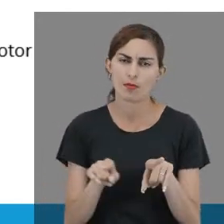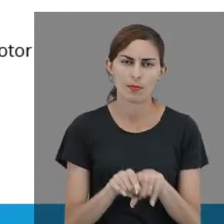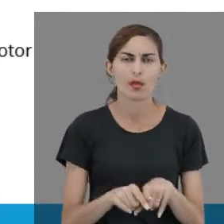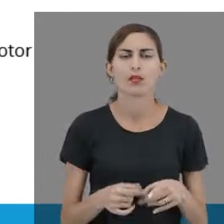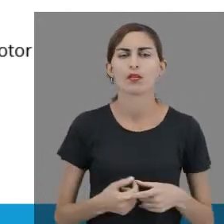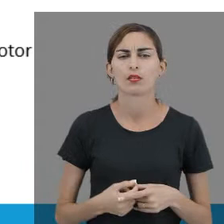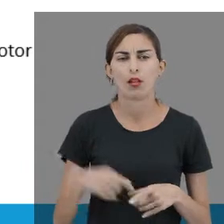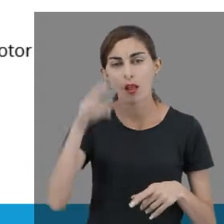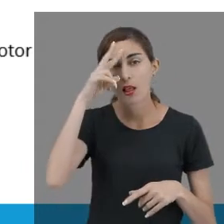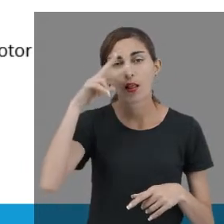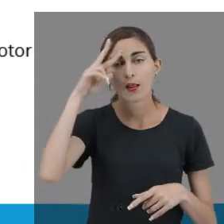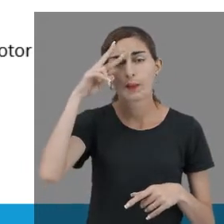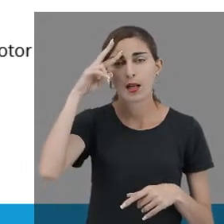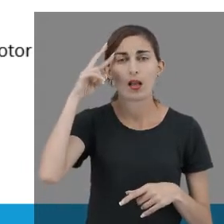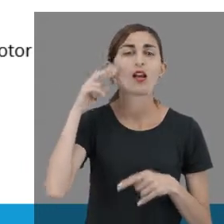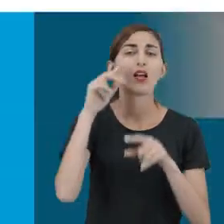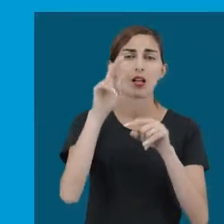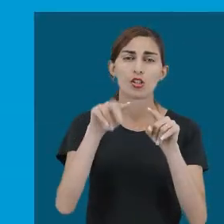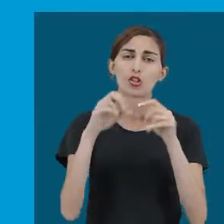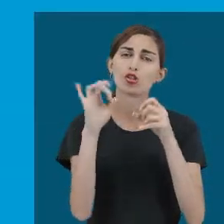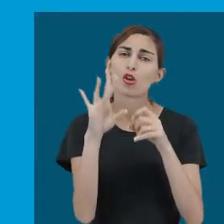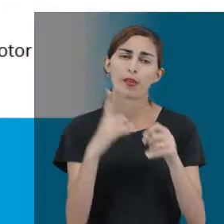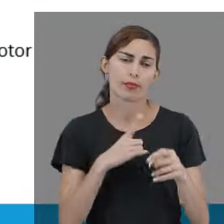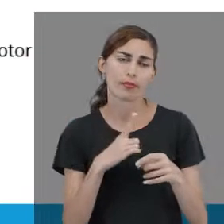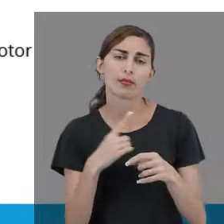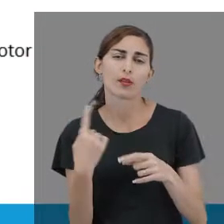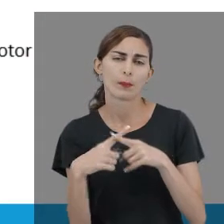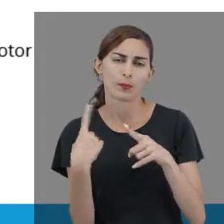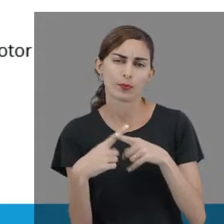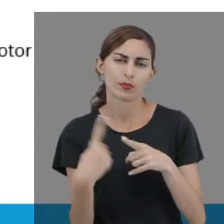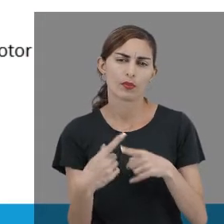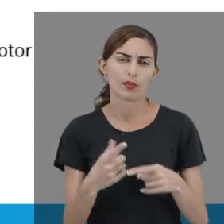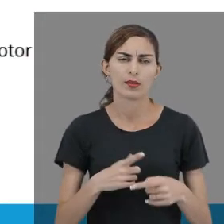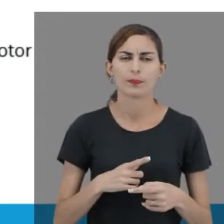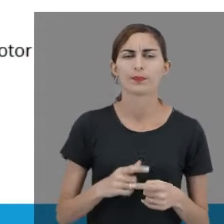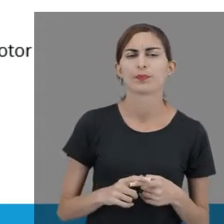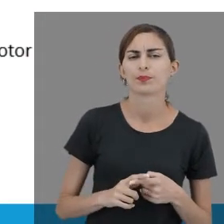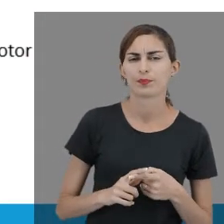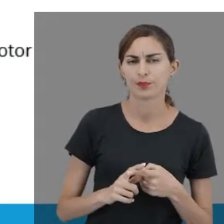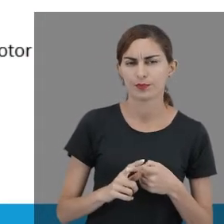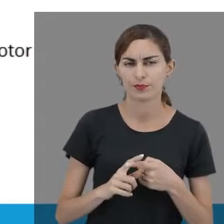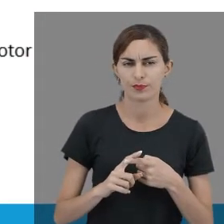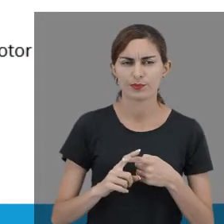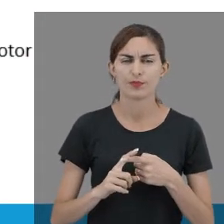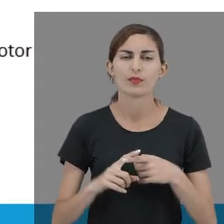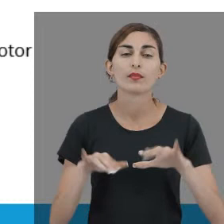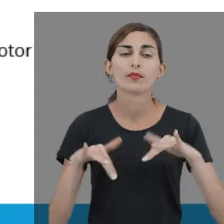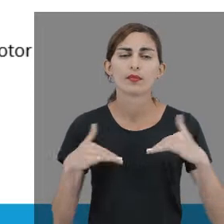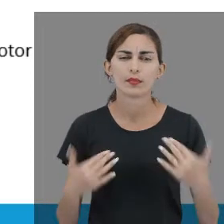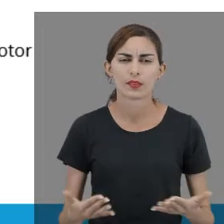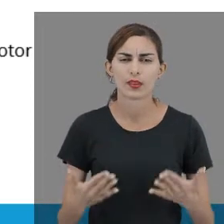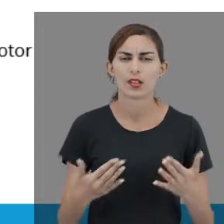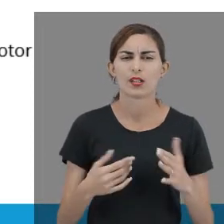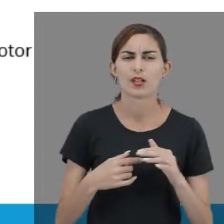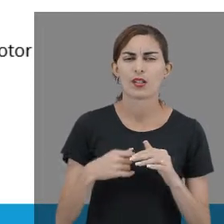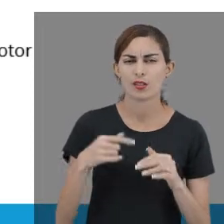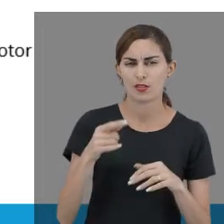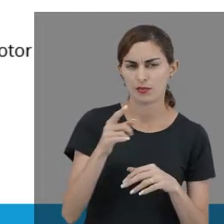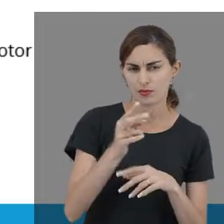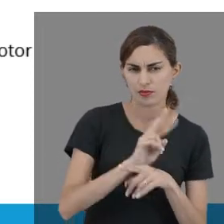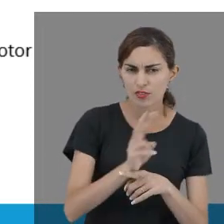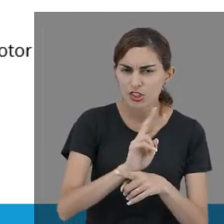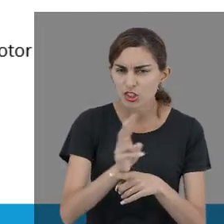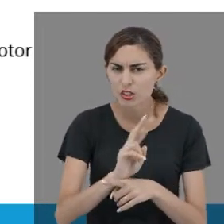prejuízo, é um desafio também. Lembrar que isso só existe porque nós temos o Aedes.